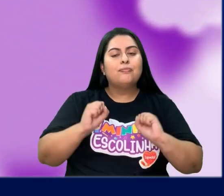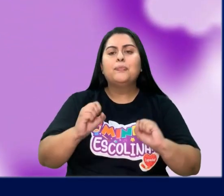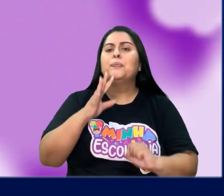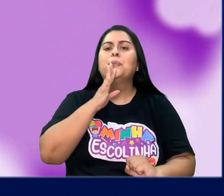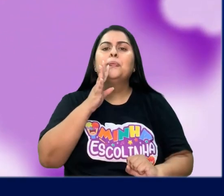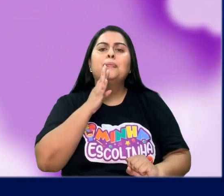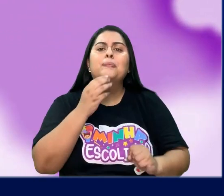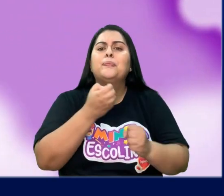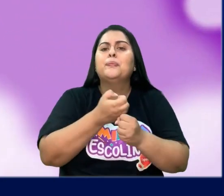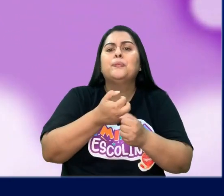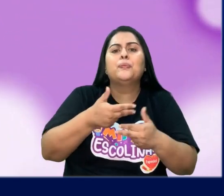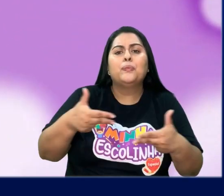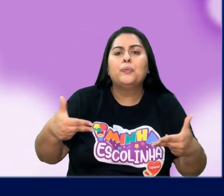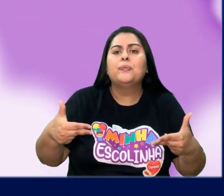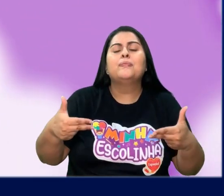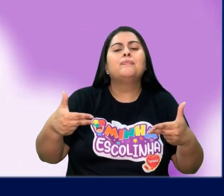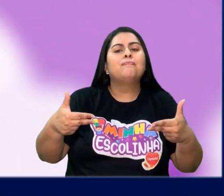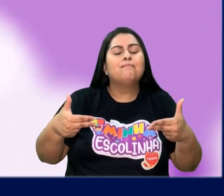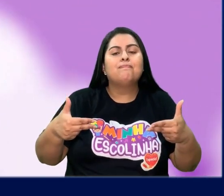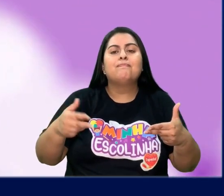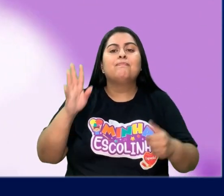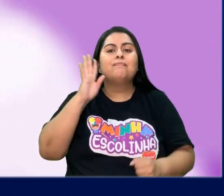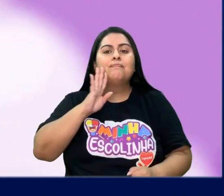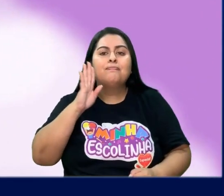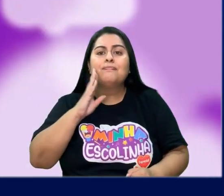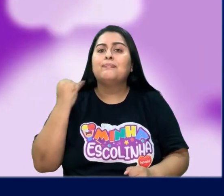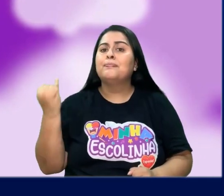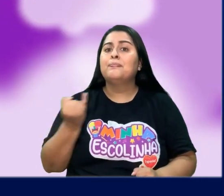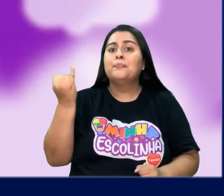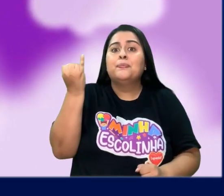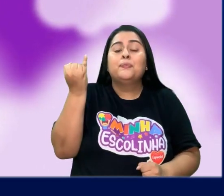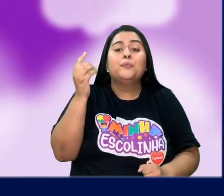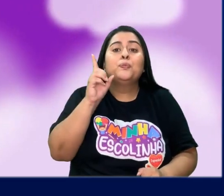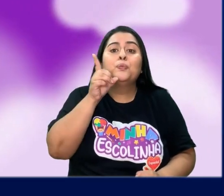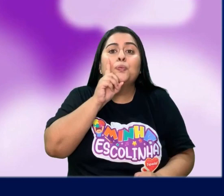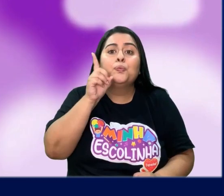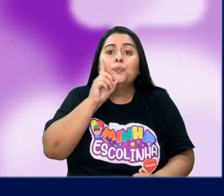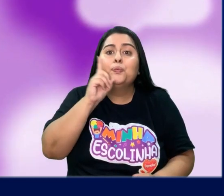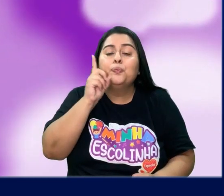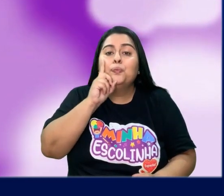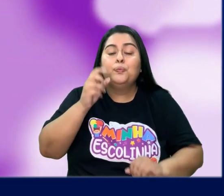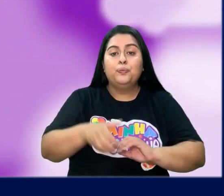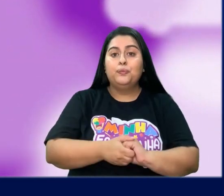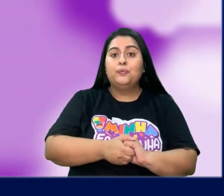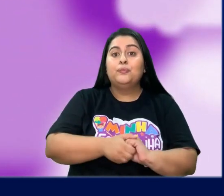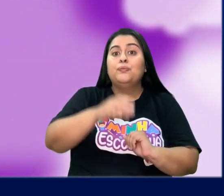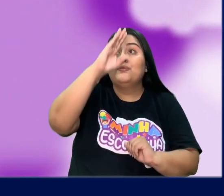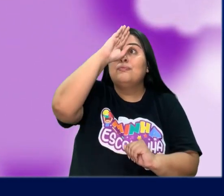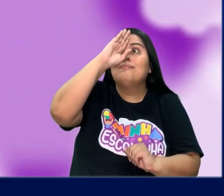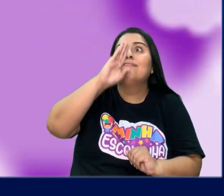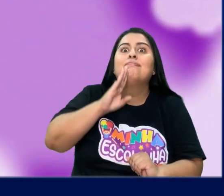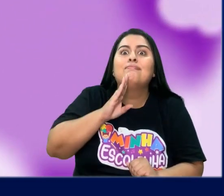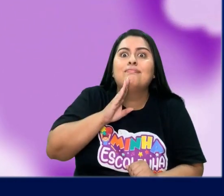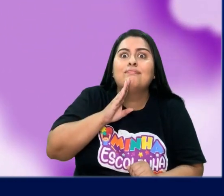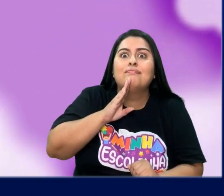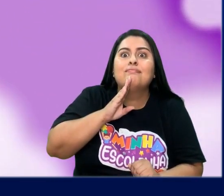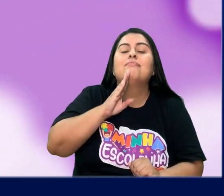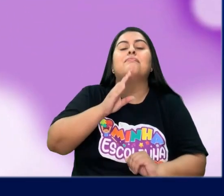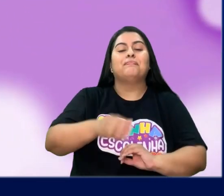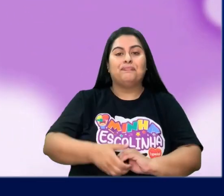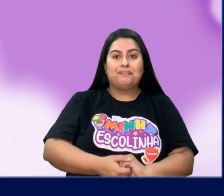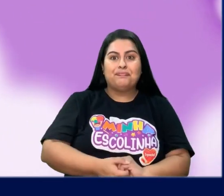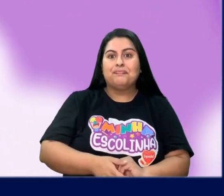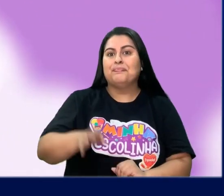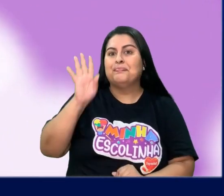conhecer muitas coisas legais e importantes todos os dias, sem pagar